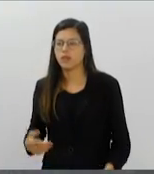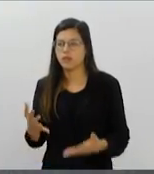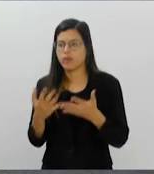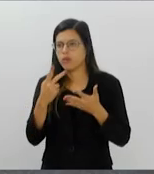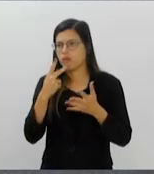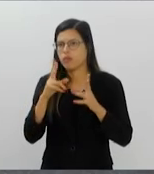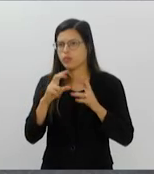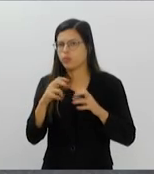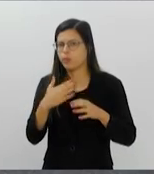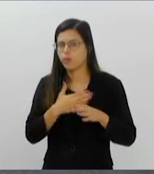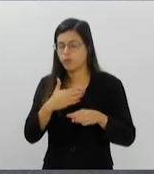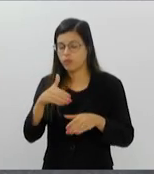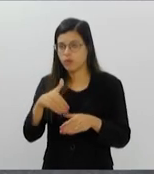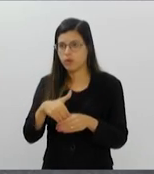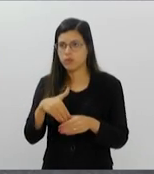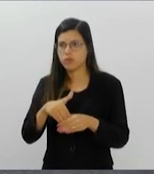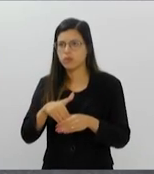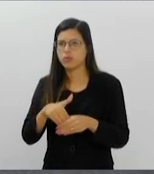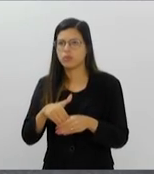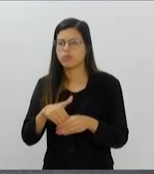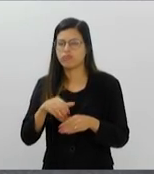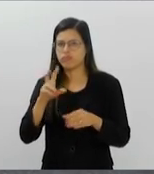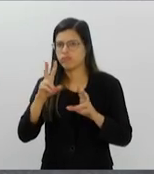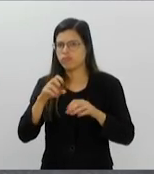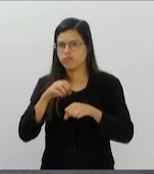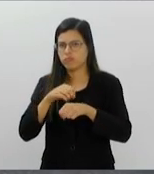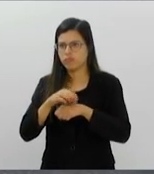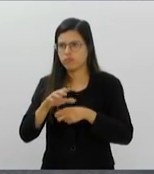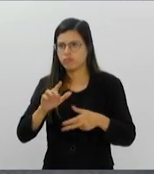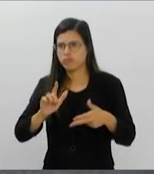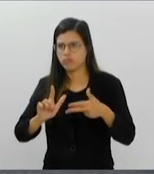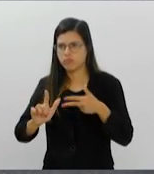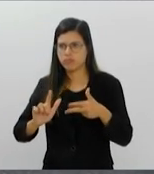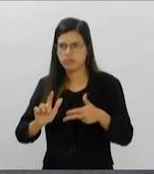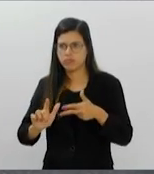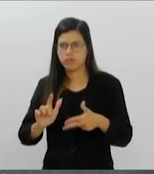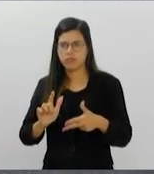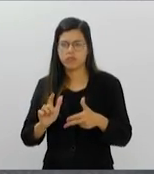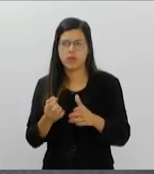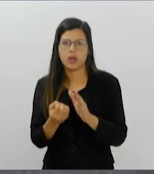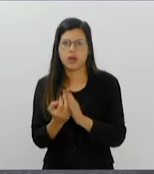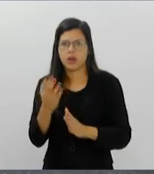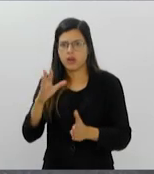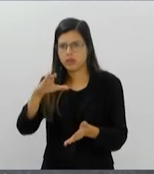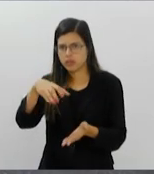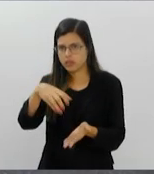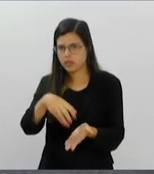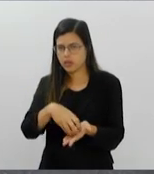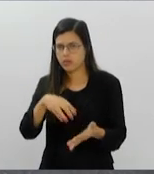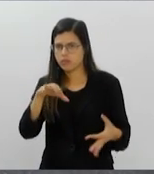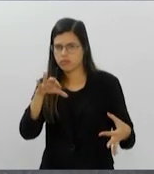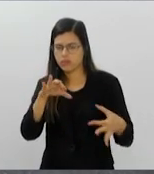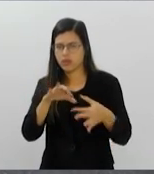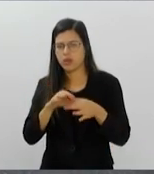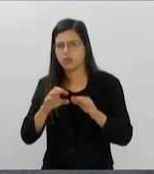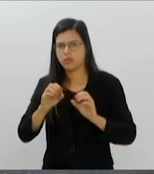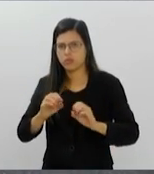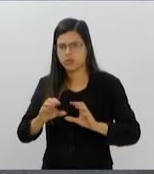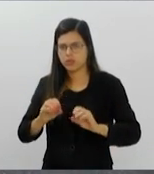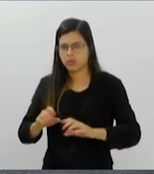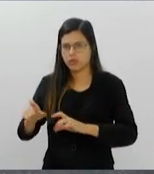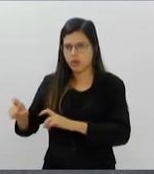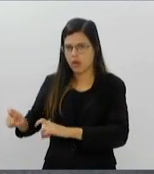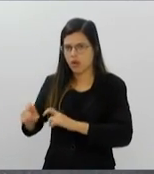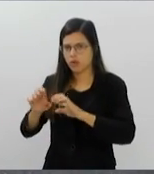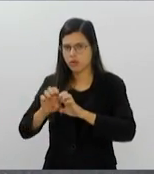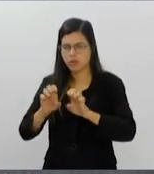voto sobre essa indicação legislativa para a construção desse Centro Integrado de Ensino e Agroecologia